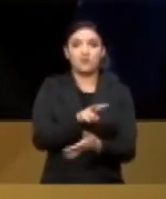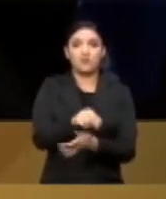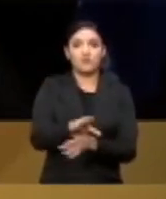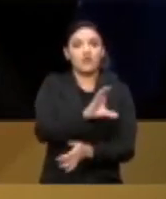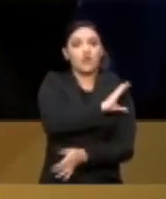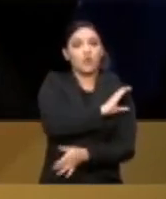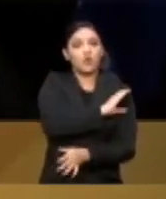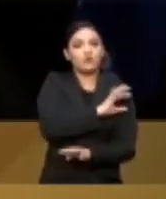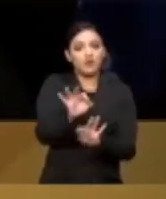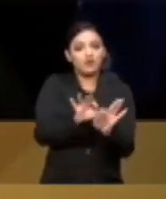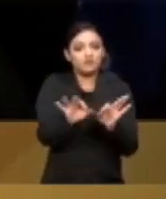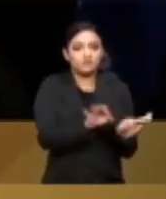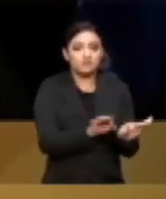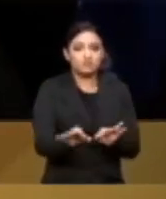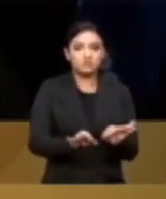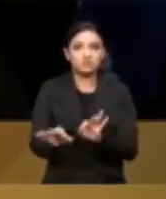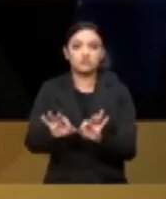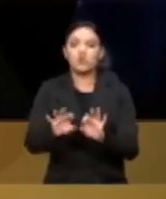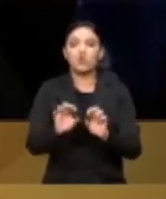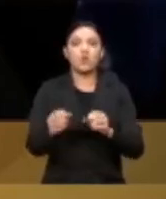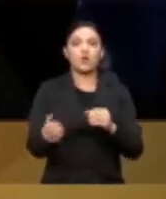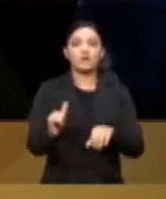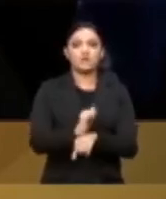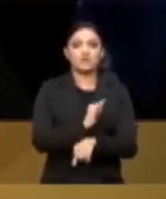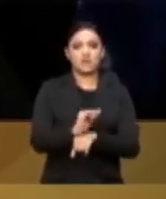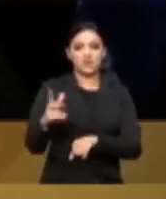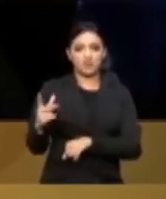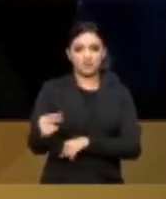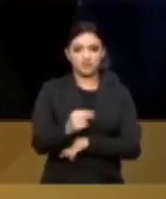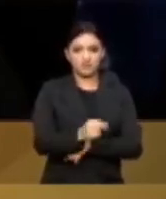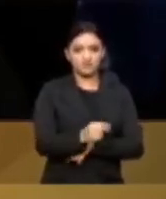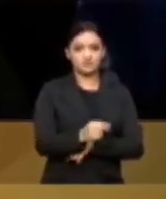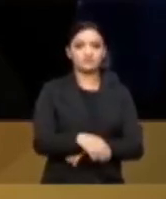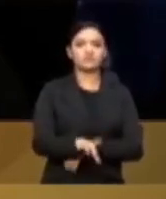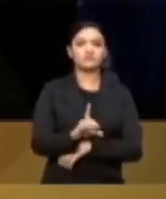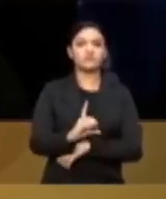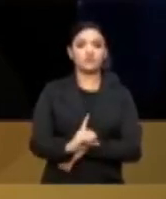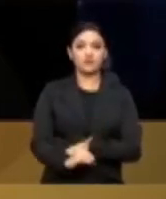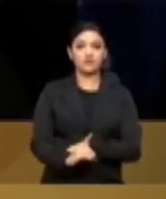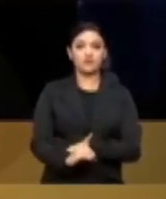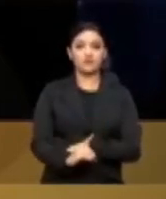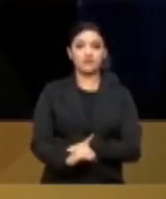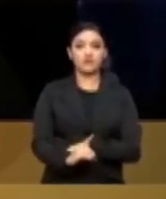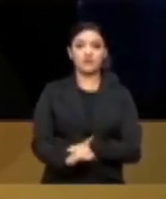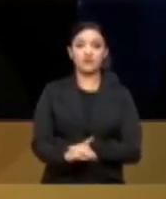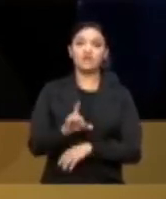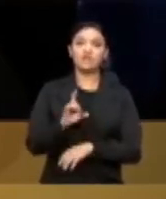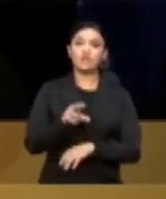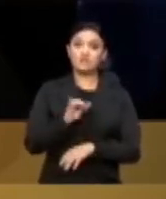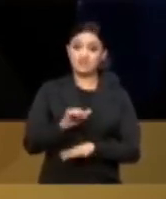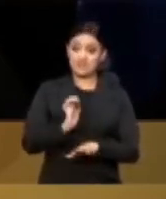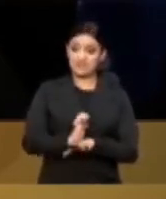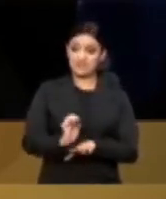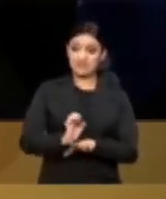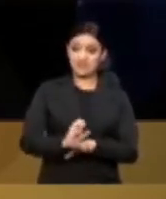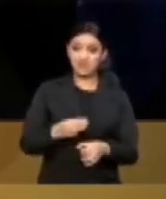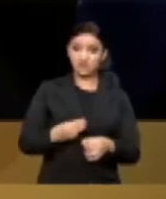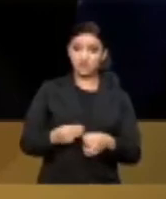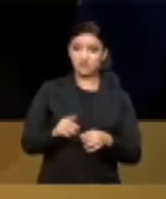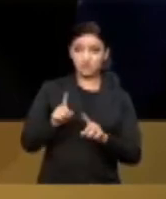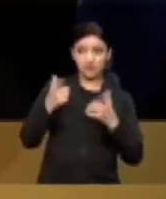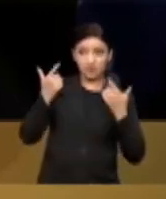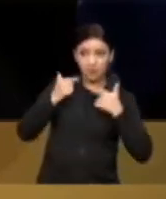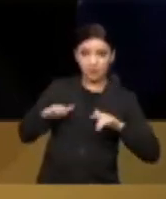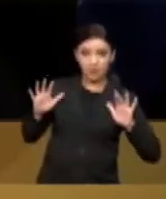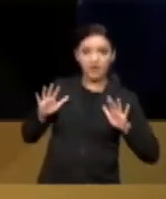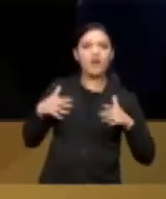públicos na execução das ações de imunização. D. Apenas nos casos de inação dos órgãos federais poderão os governos